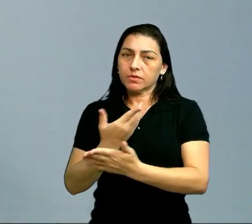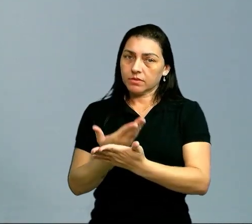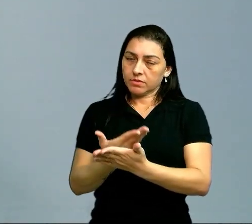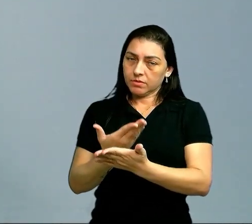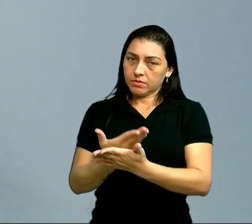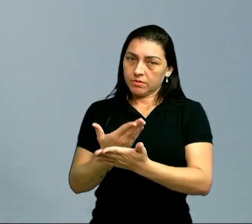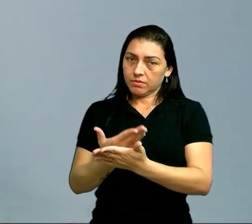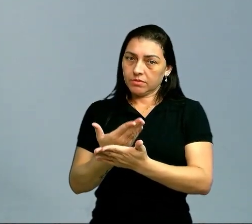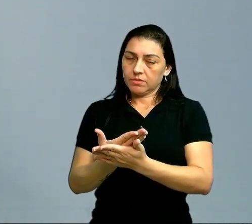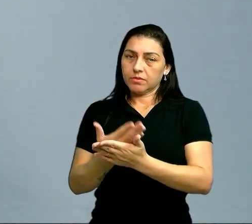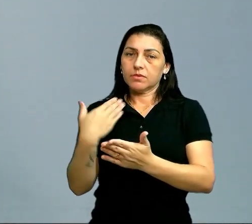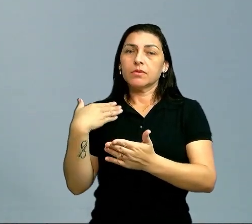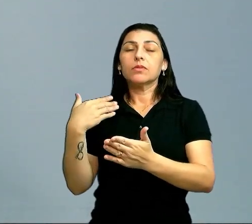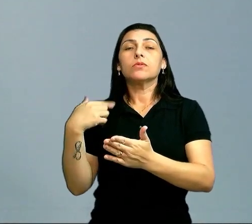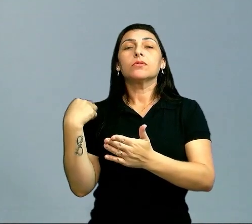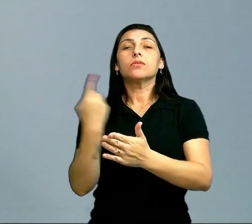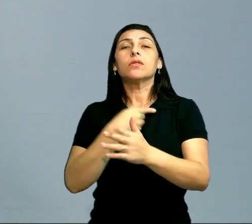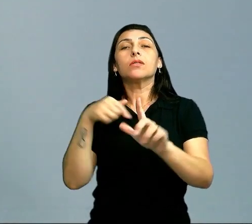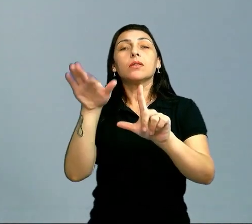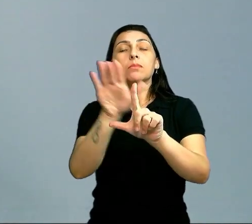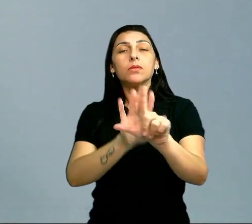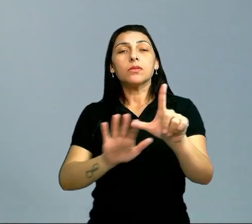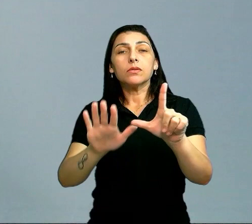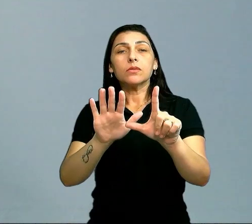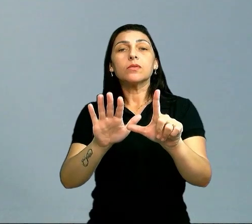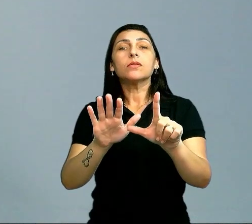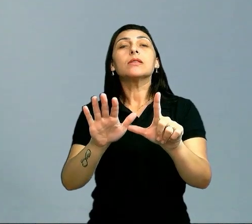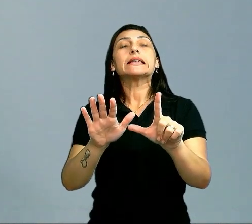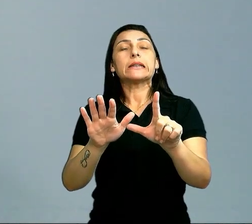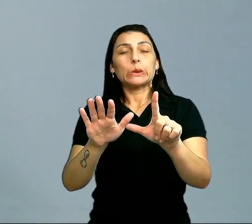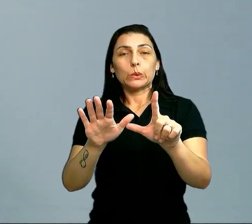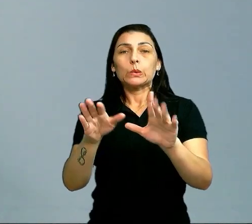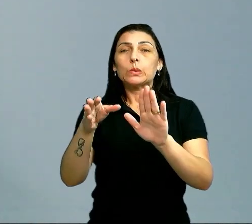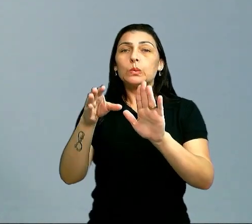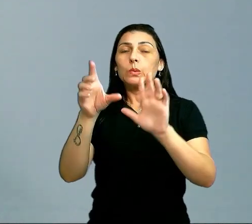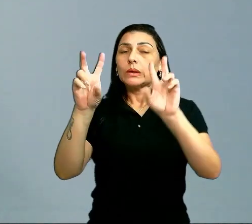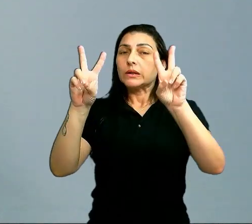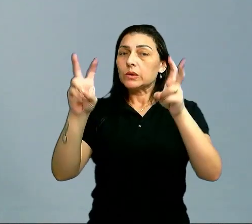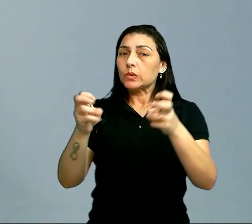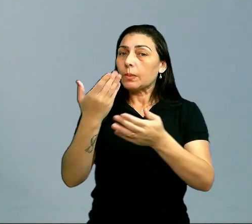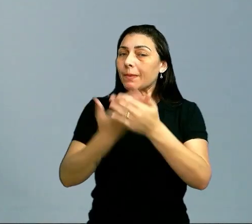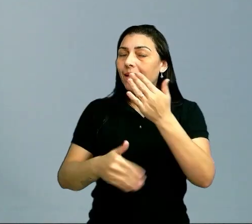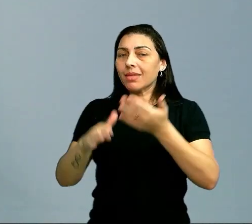nossas aulas nas nossas plataformas, ok? Fique por dentro do assunto e não